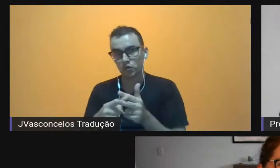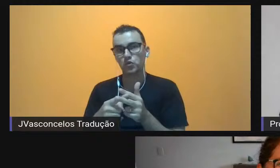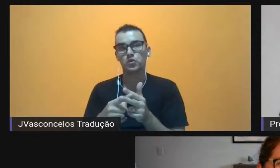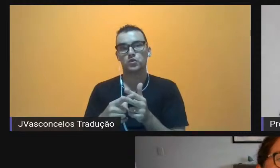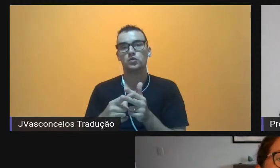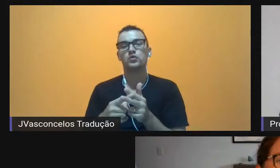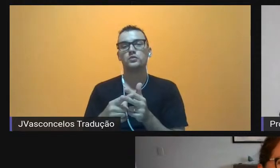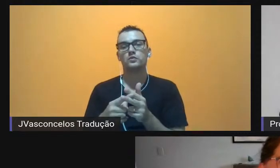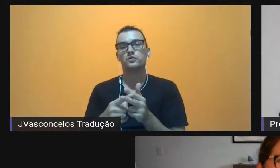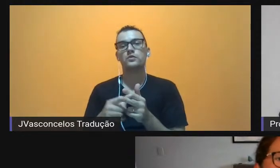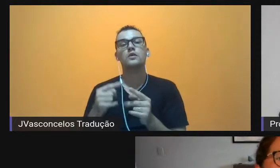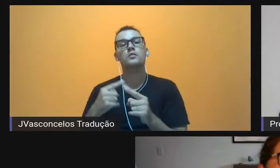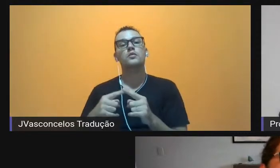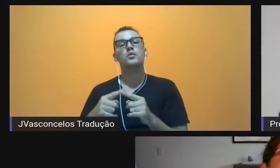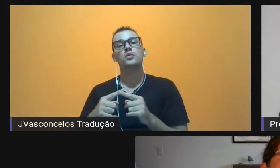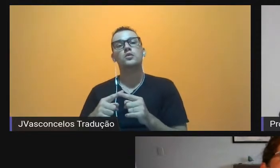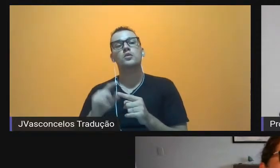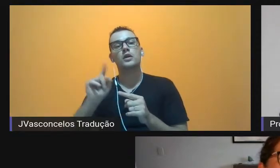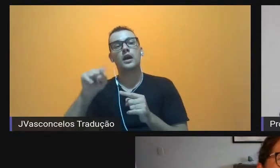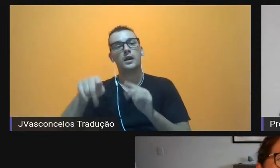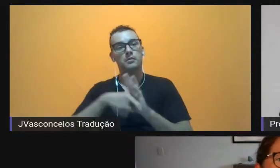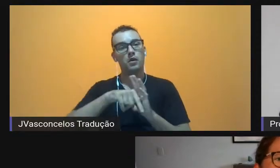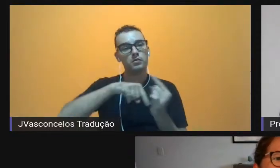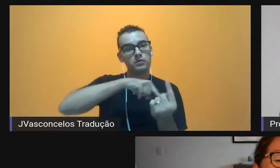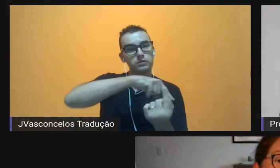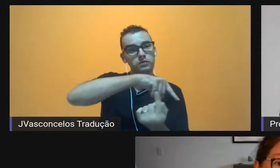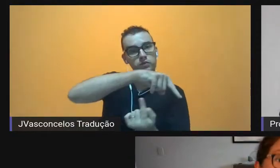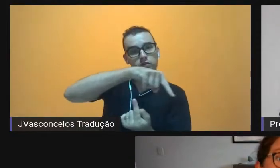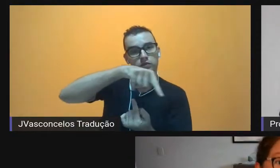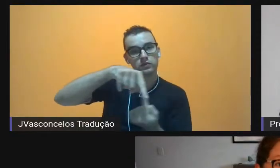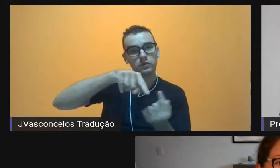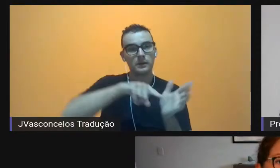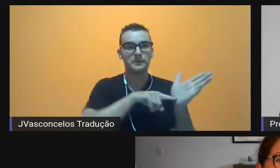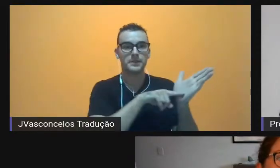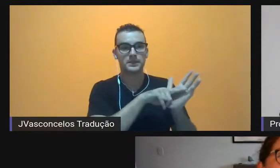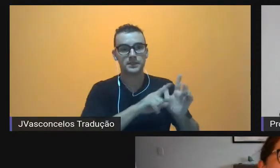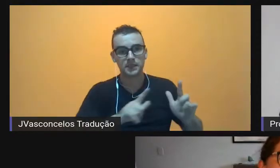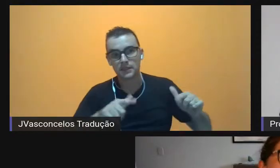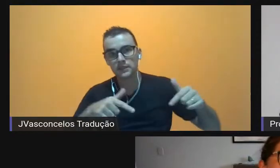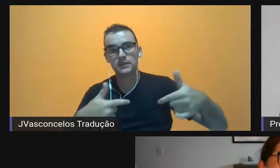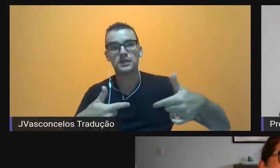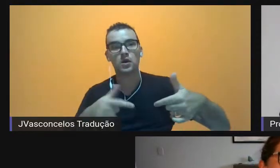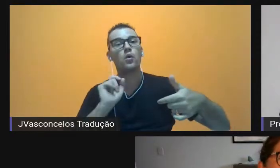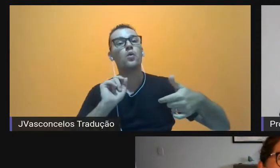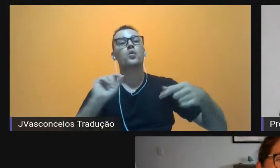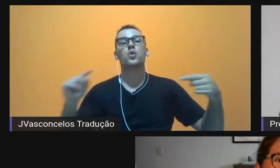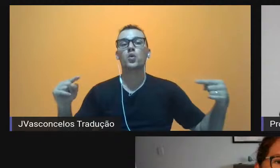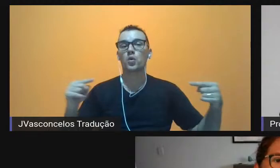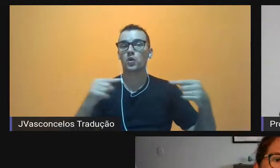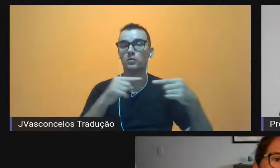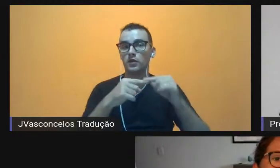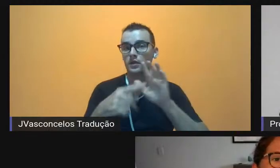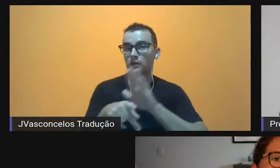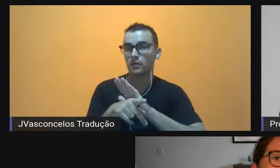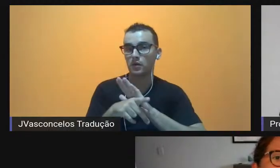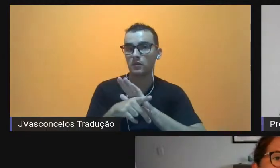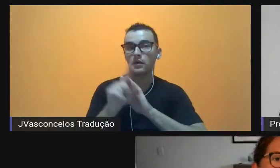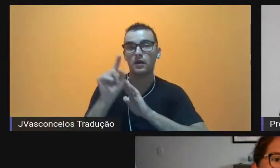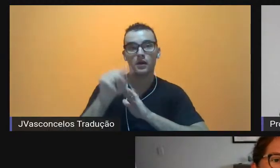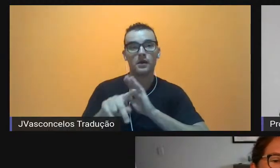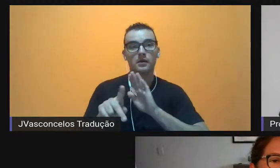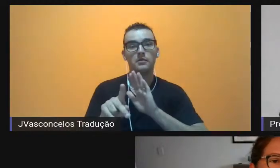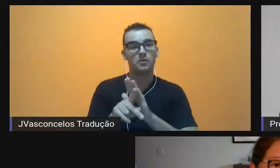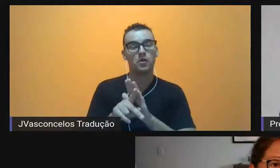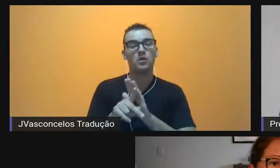é o ciclo, né, da pesquisação, que casa muito com o ciclo do design thinking, né, que